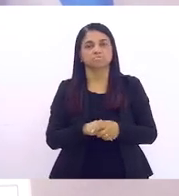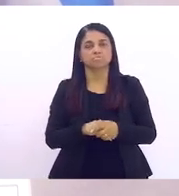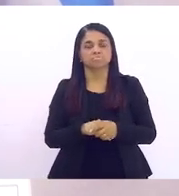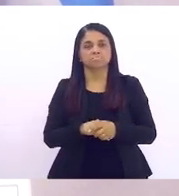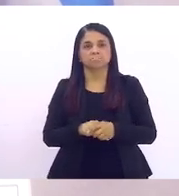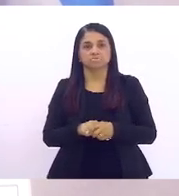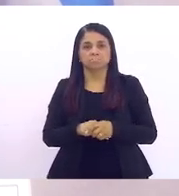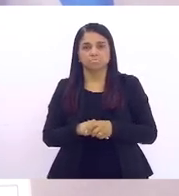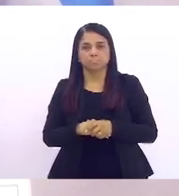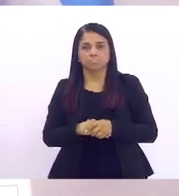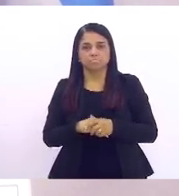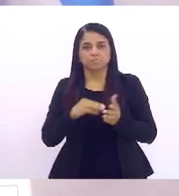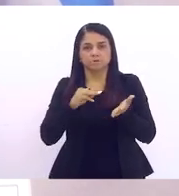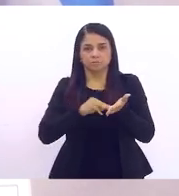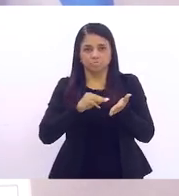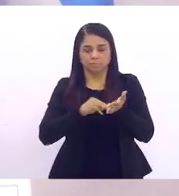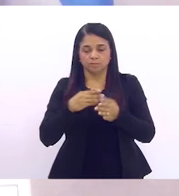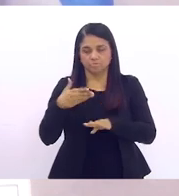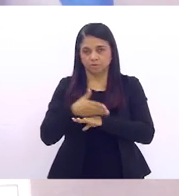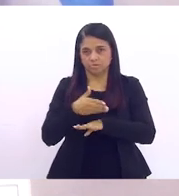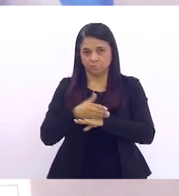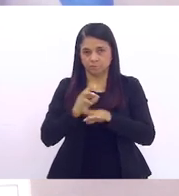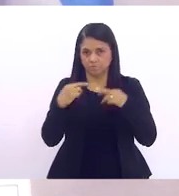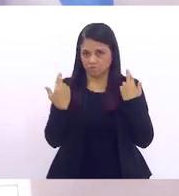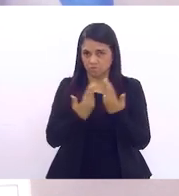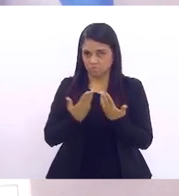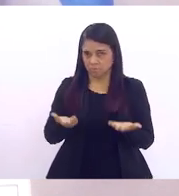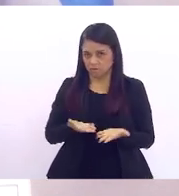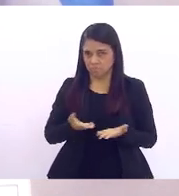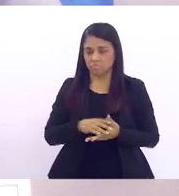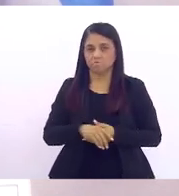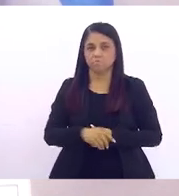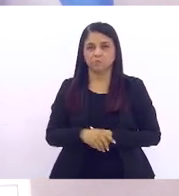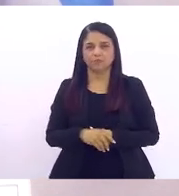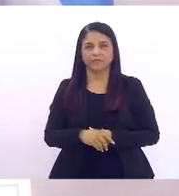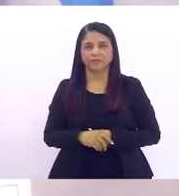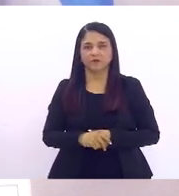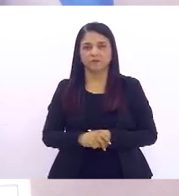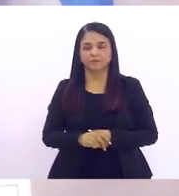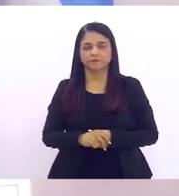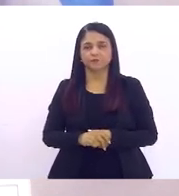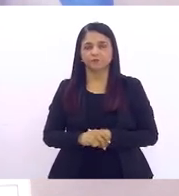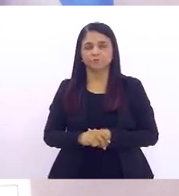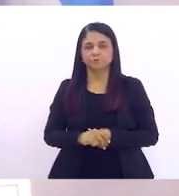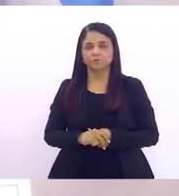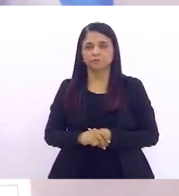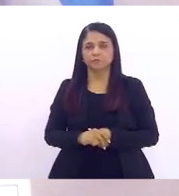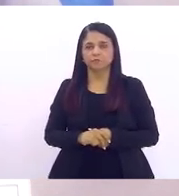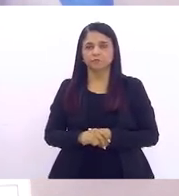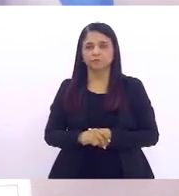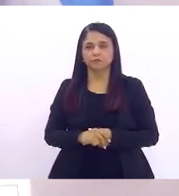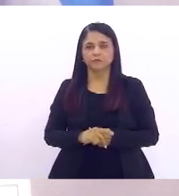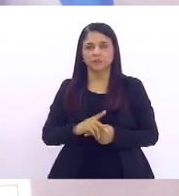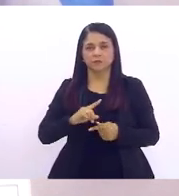pelos membros participantes aqui dessa reunião e depois eu